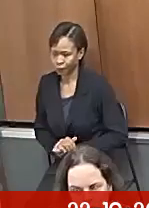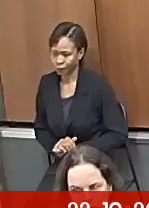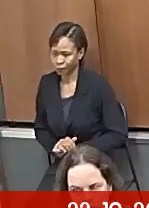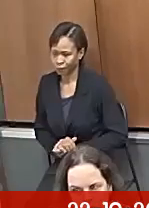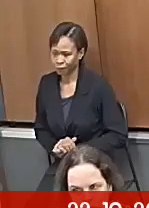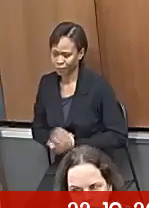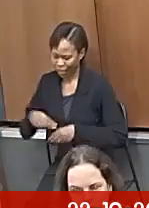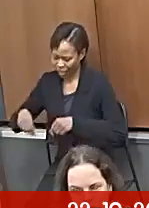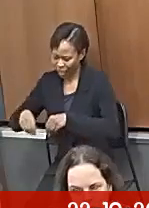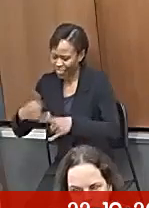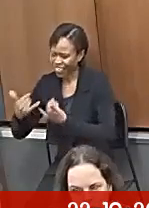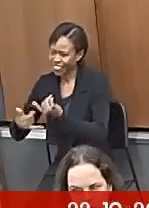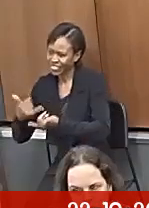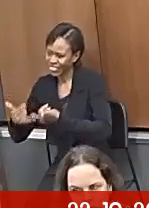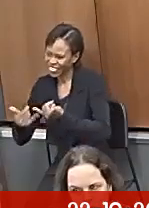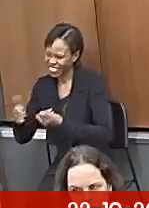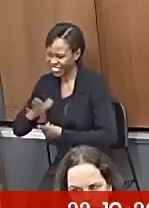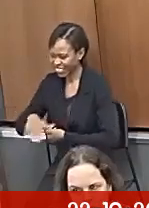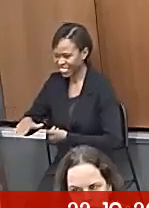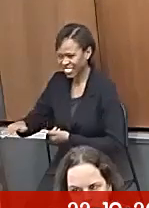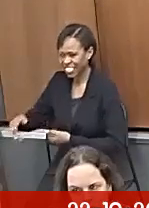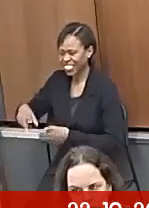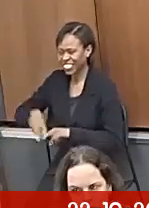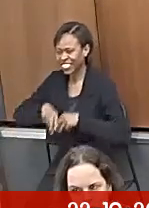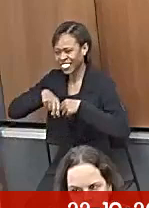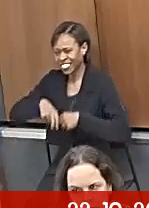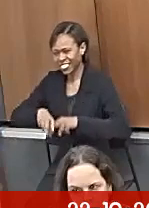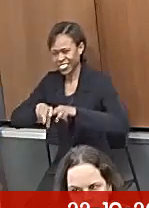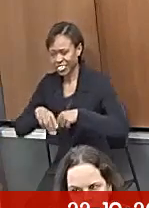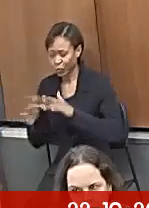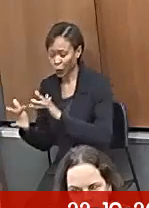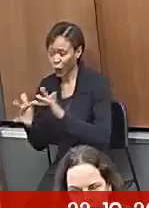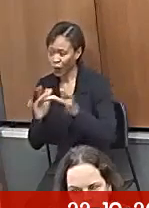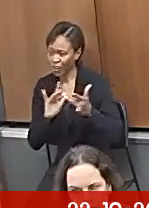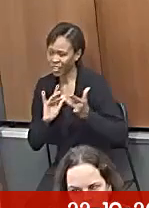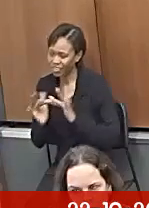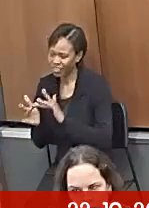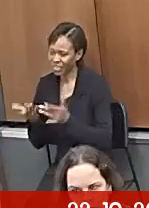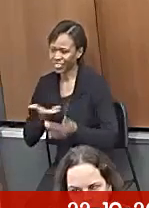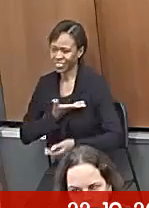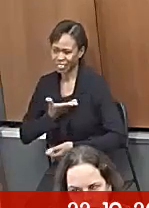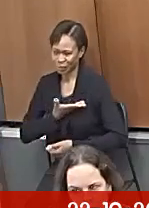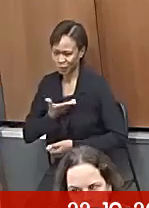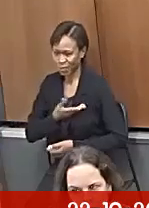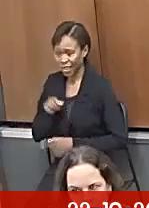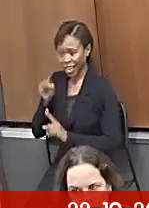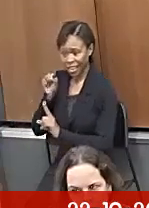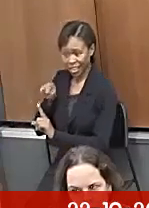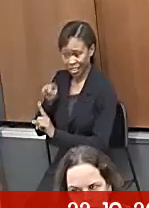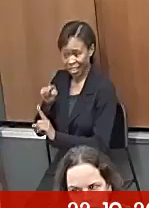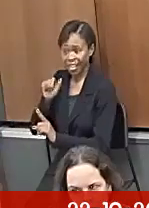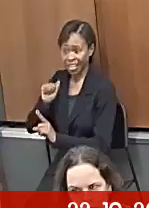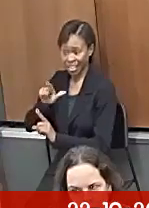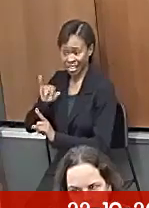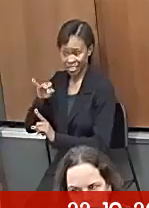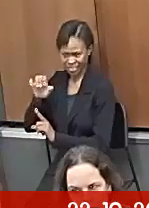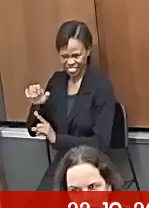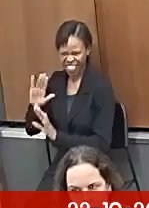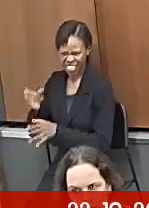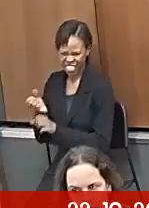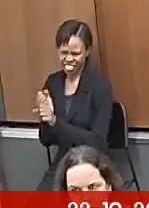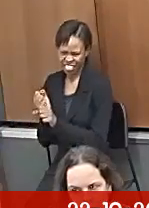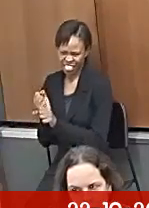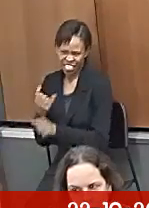com a areia, a liberdade do balanço e o contato com os colegas. Alice vivencia tudo isso faz